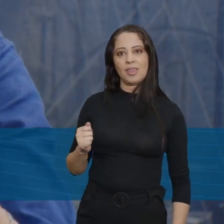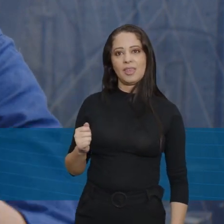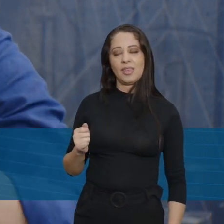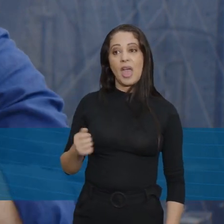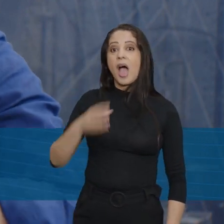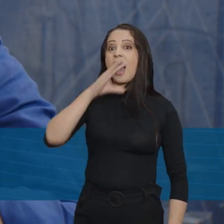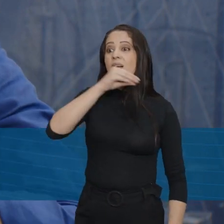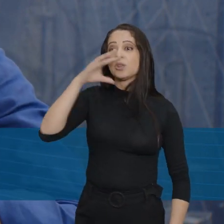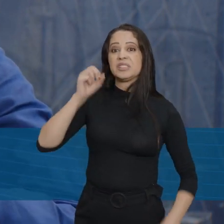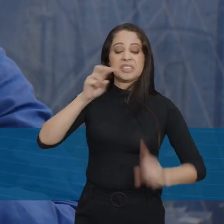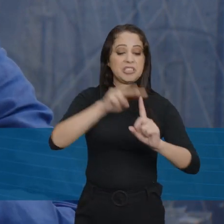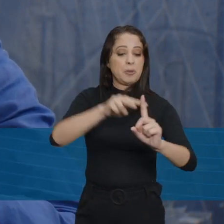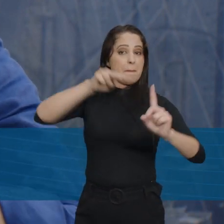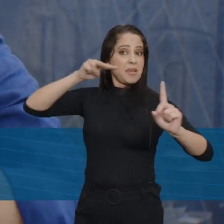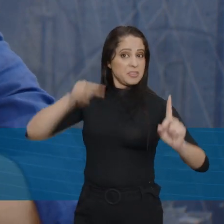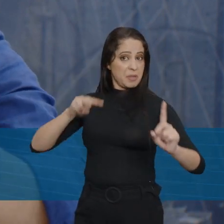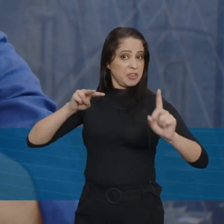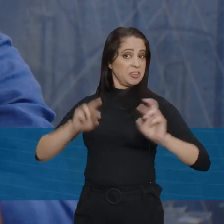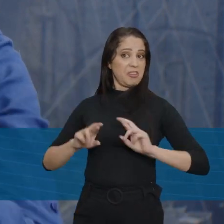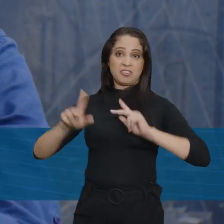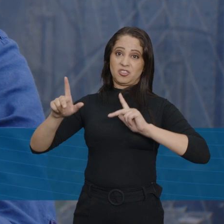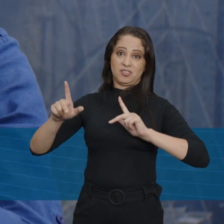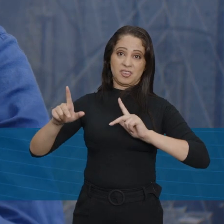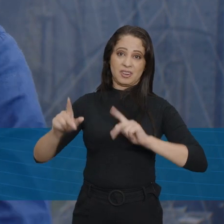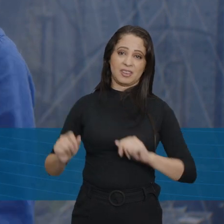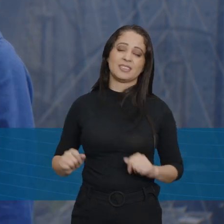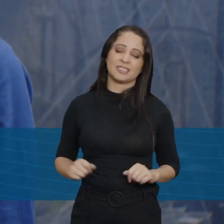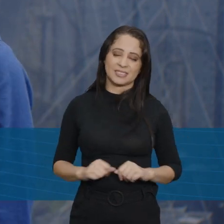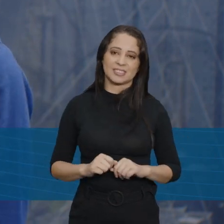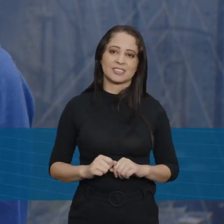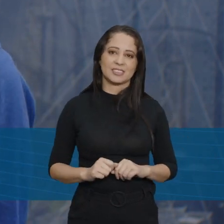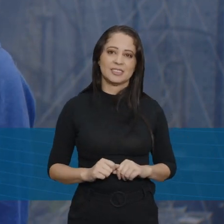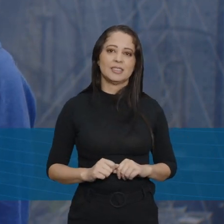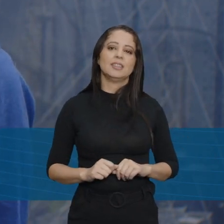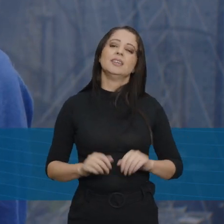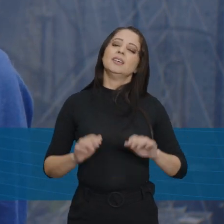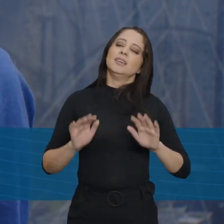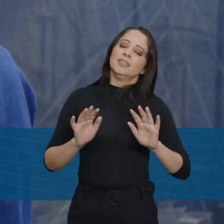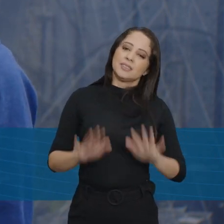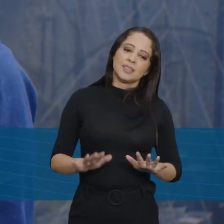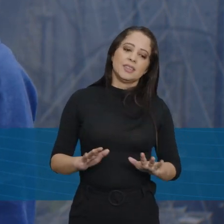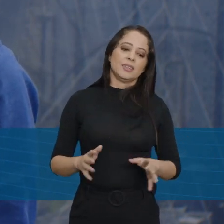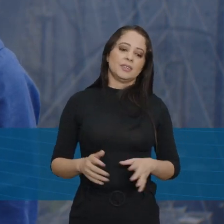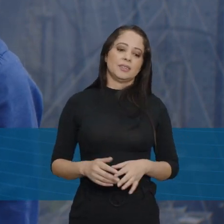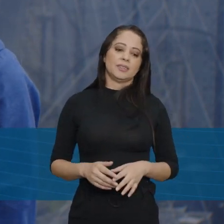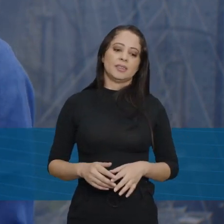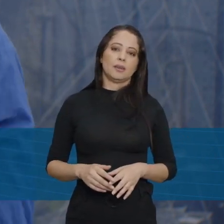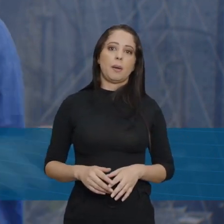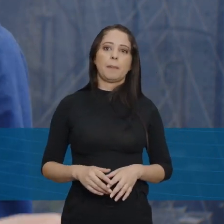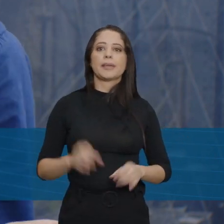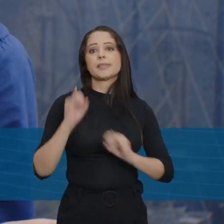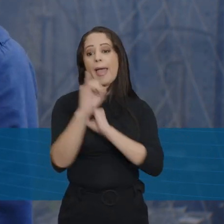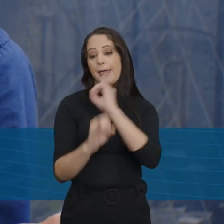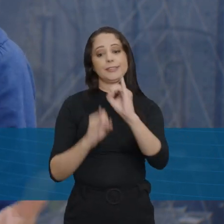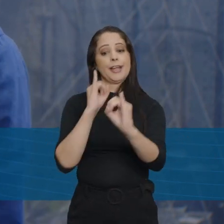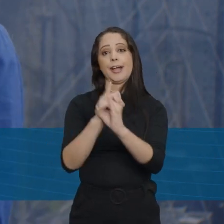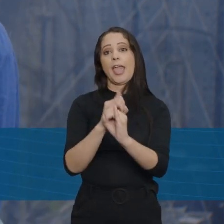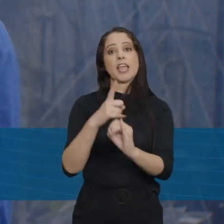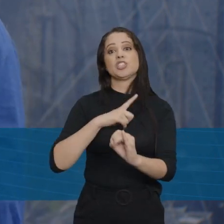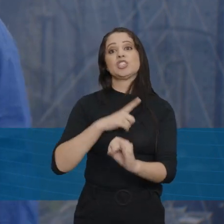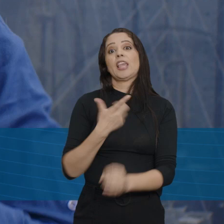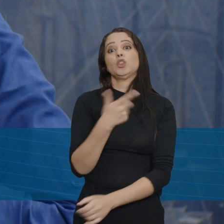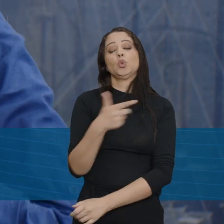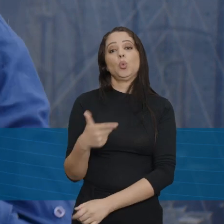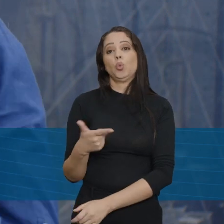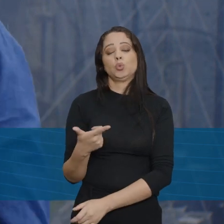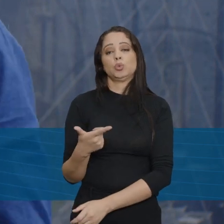de mundo da sua família e da bolha do algoritmo dele. Sim. Né? Então assim, a gente fala, mas tá tudo na internet,